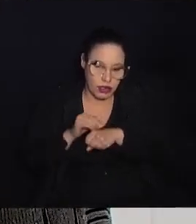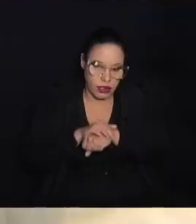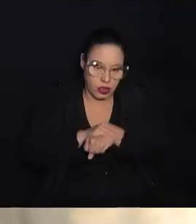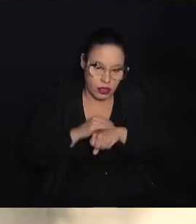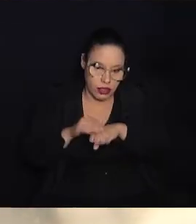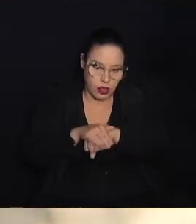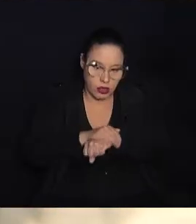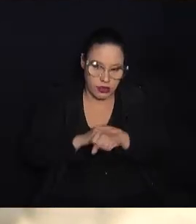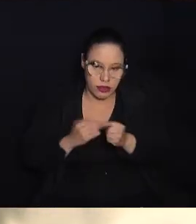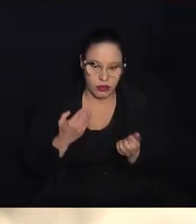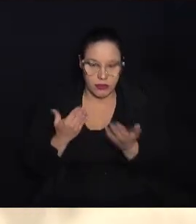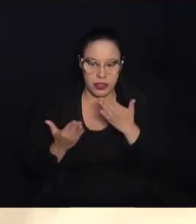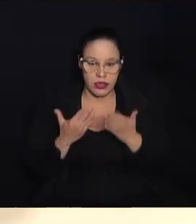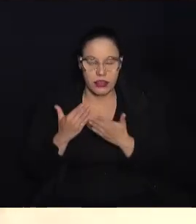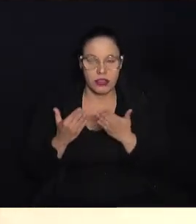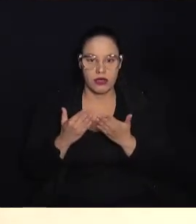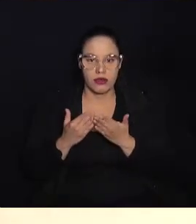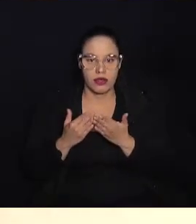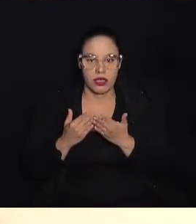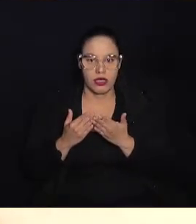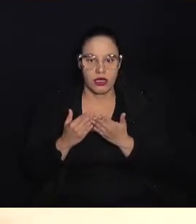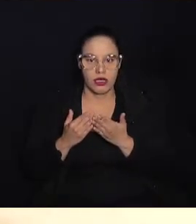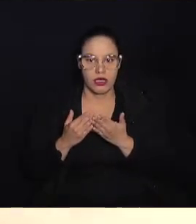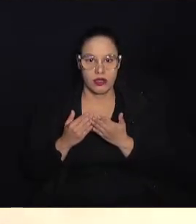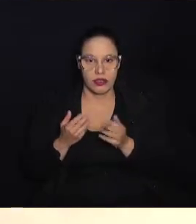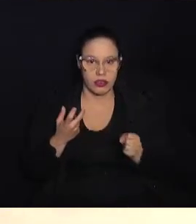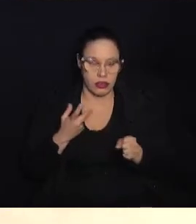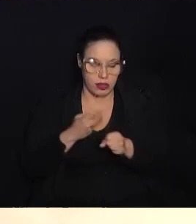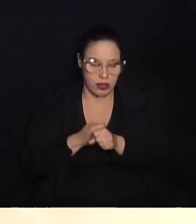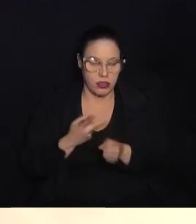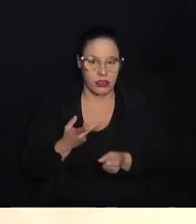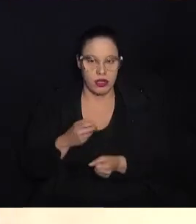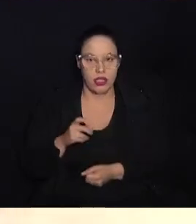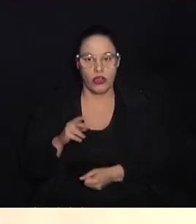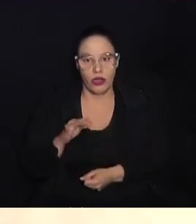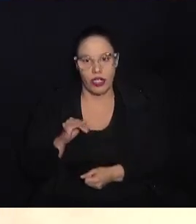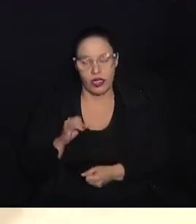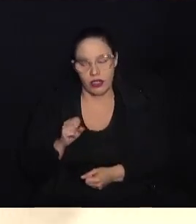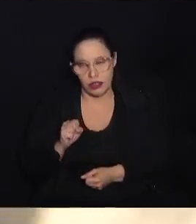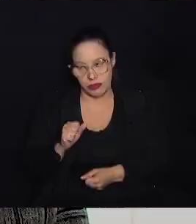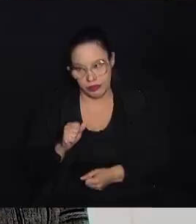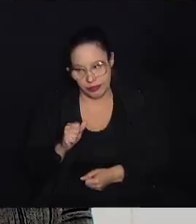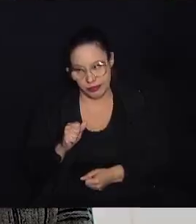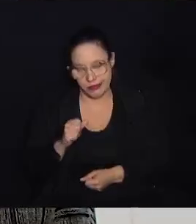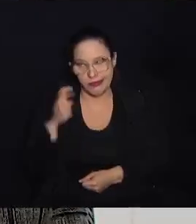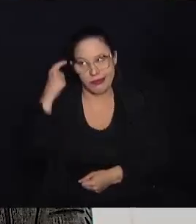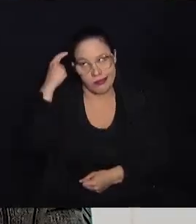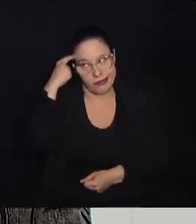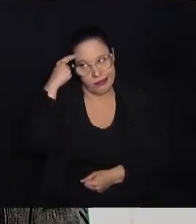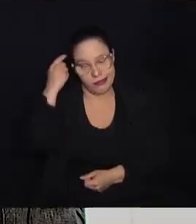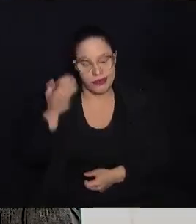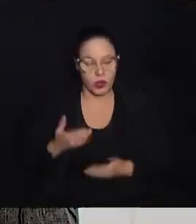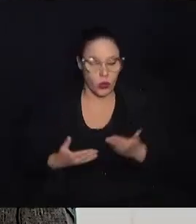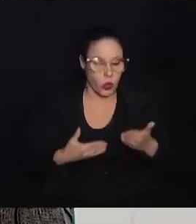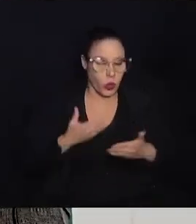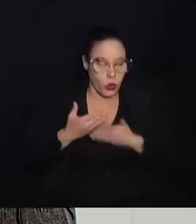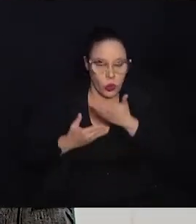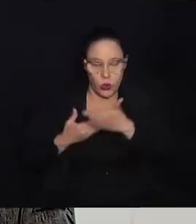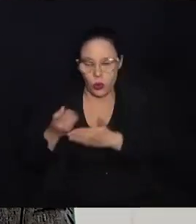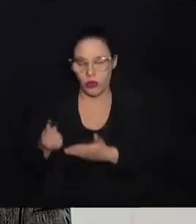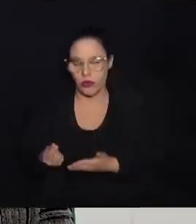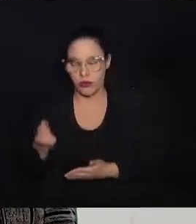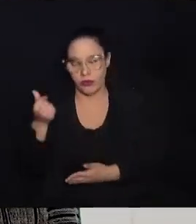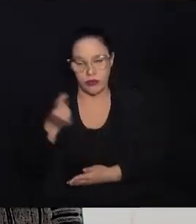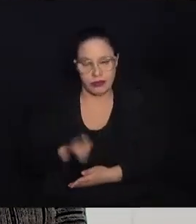cicatrizante né de forma forma assim comparativa ao medicamento que tem disponível em Drogaria também pensando na nessa questão de